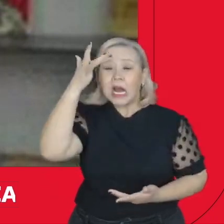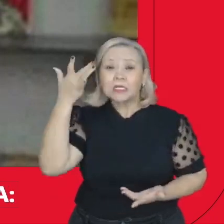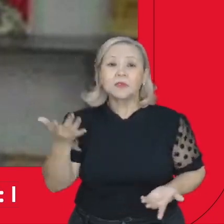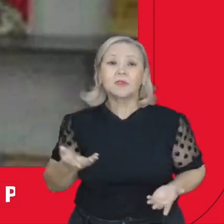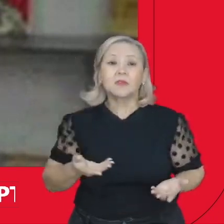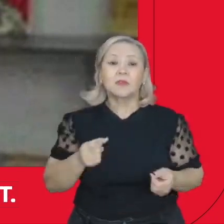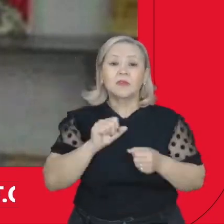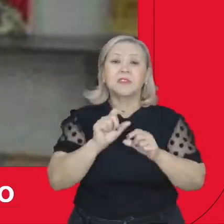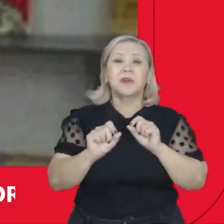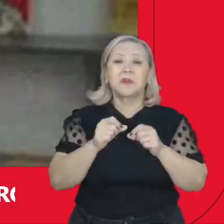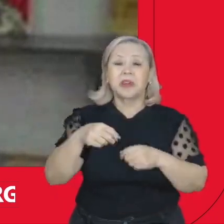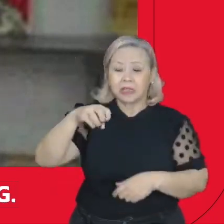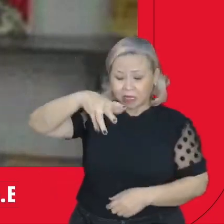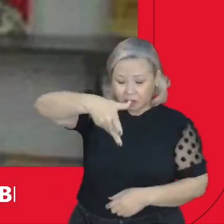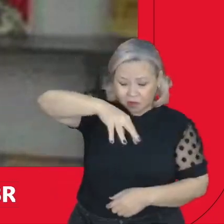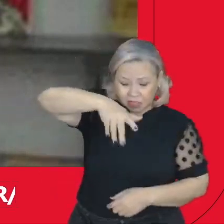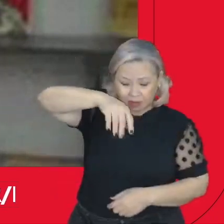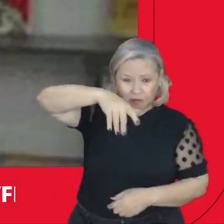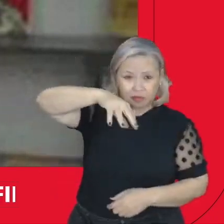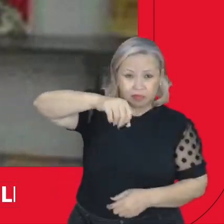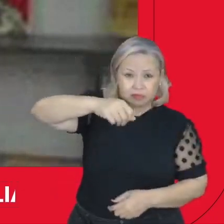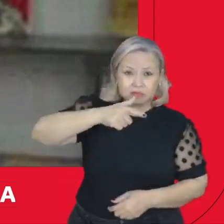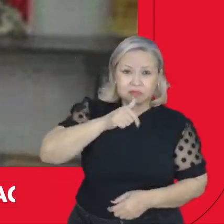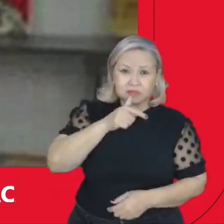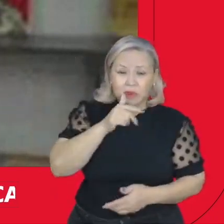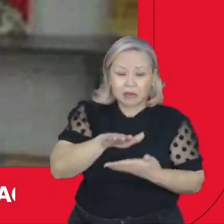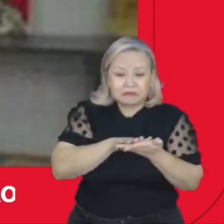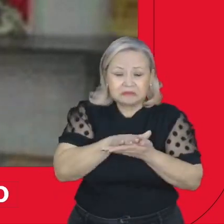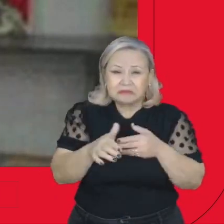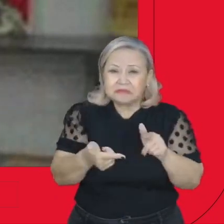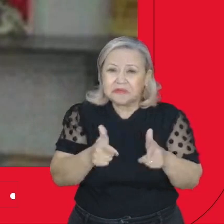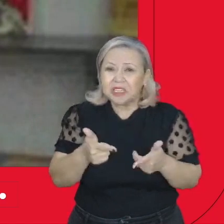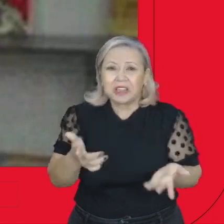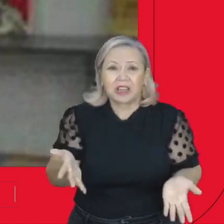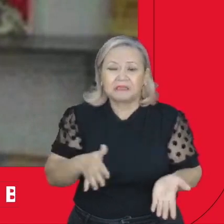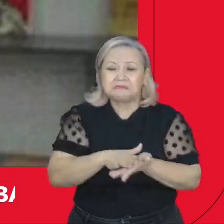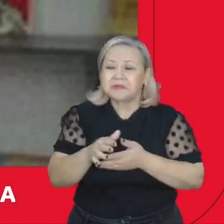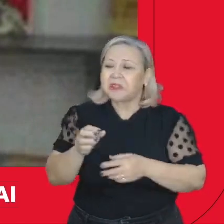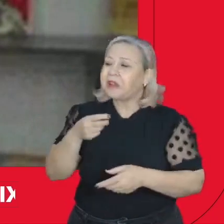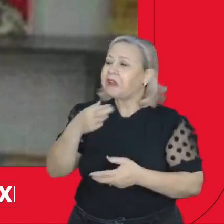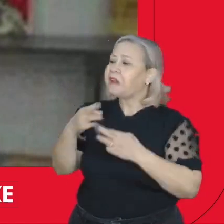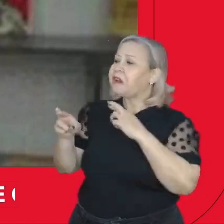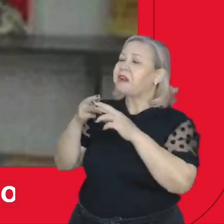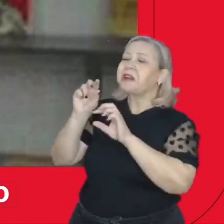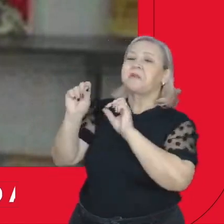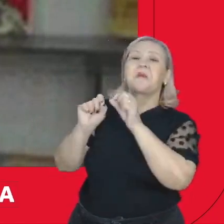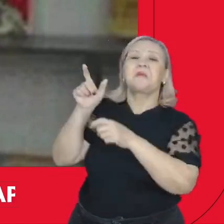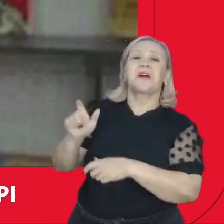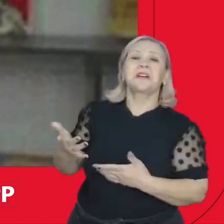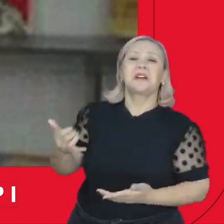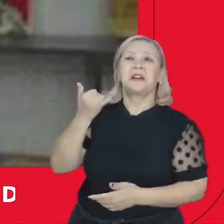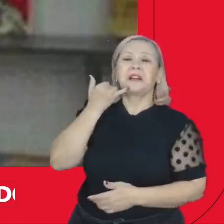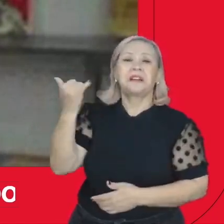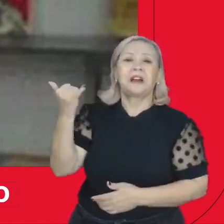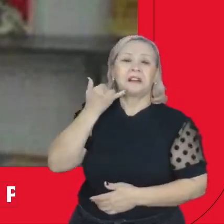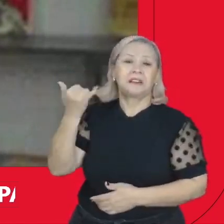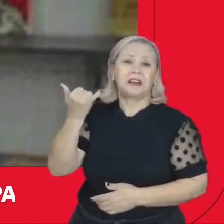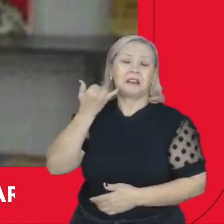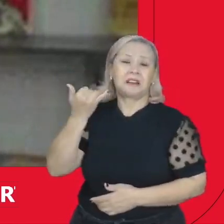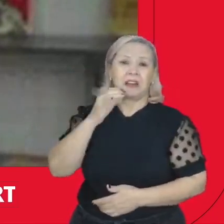para a torneira seca, e você não tem uma porta, você não tem para quem reclamar. Imagine você ficar ligando para o